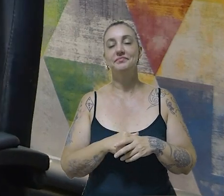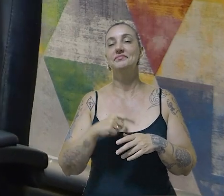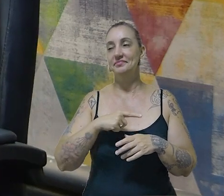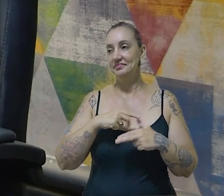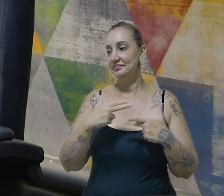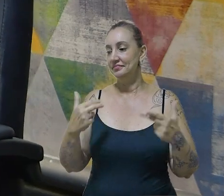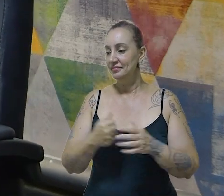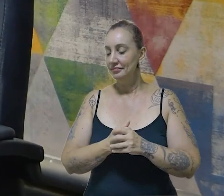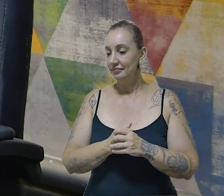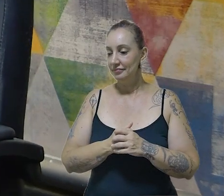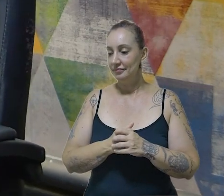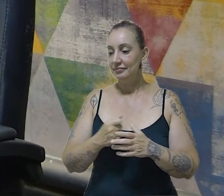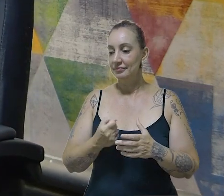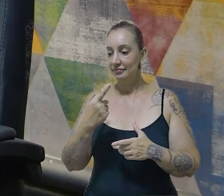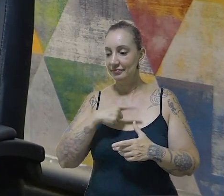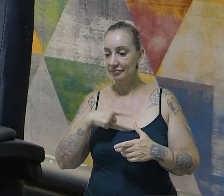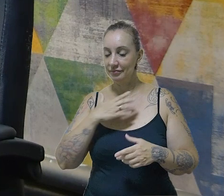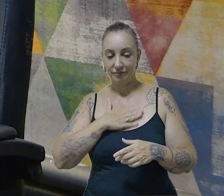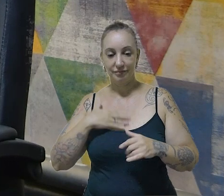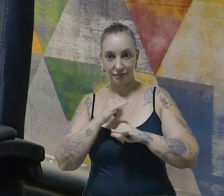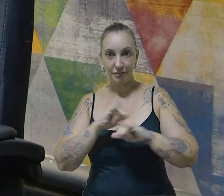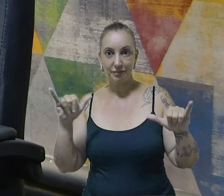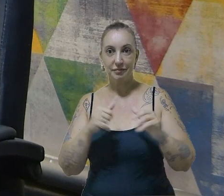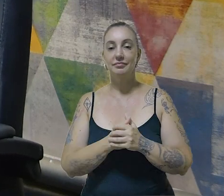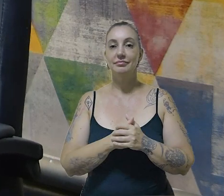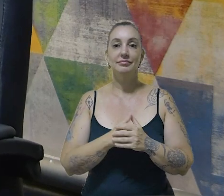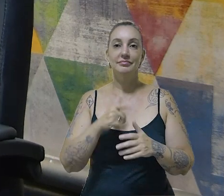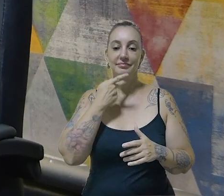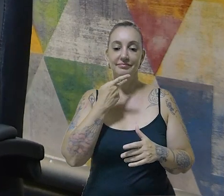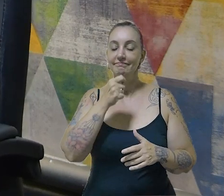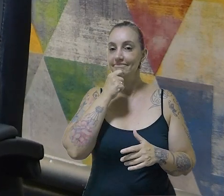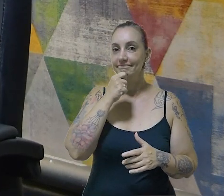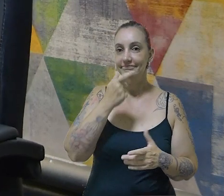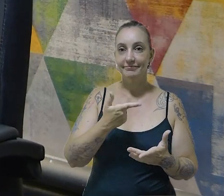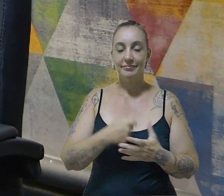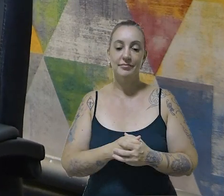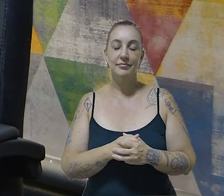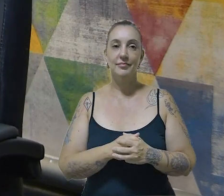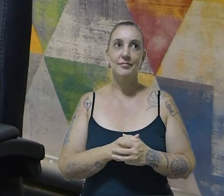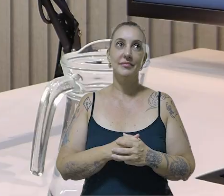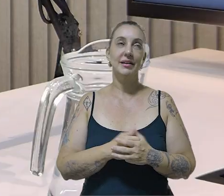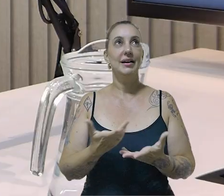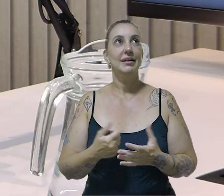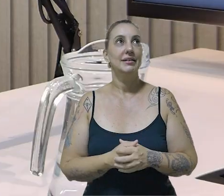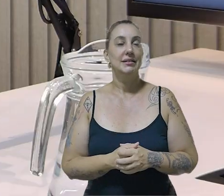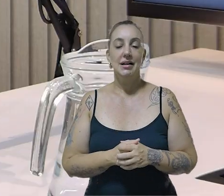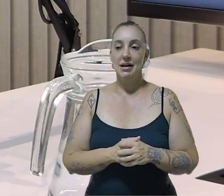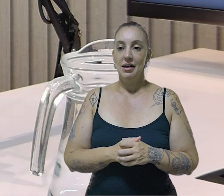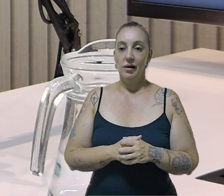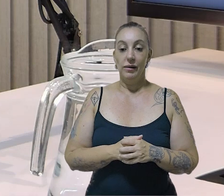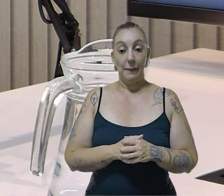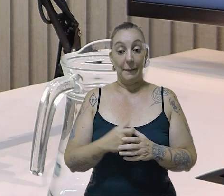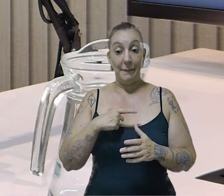monte tem meu Deus tem alguma que você gostaria de falar que a gente não comentou aqui ah eu vou me